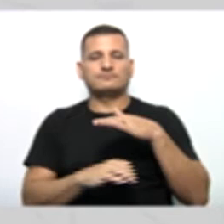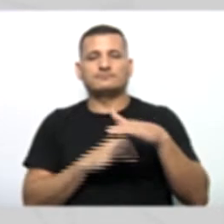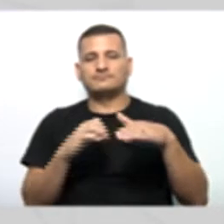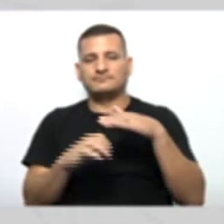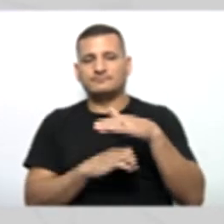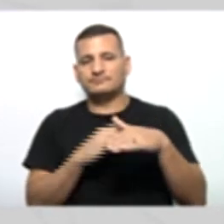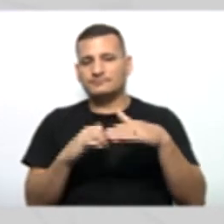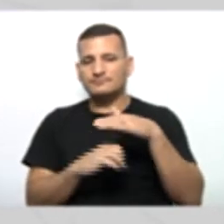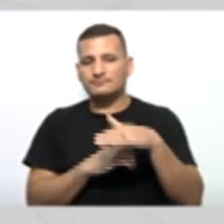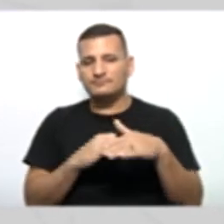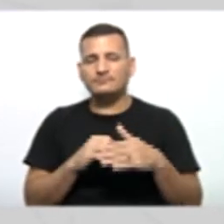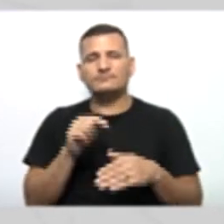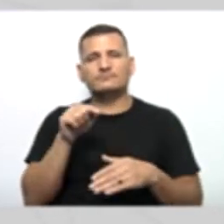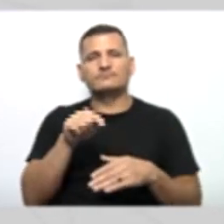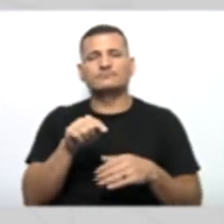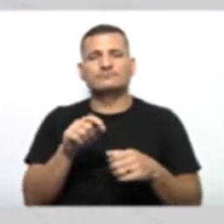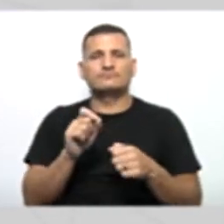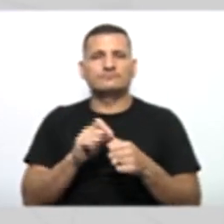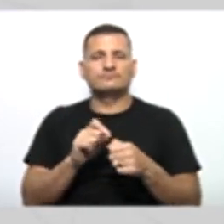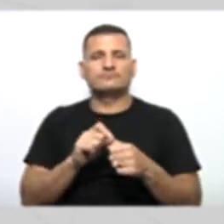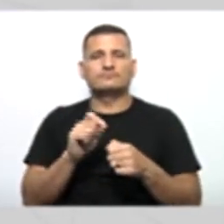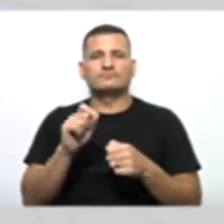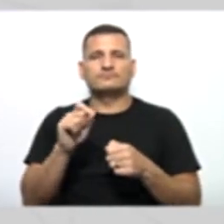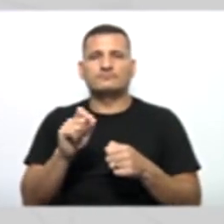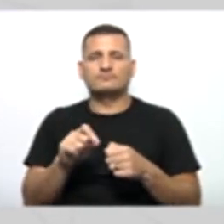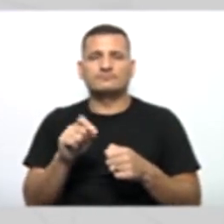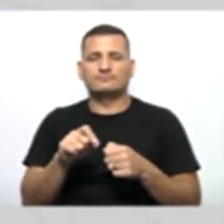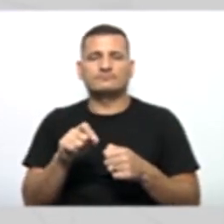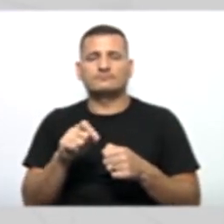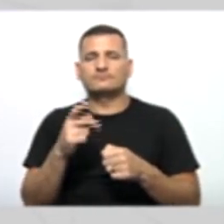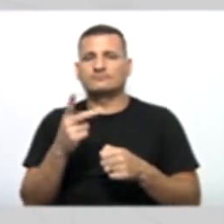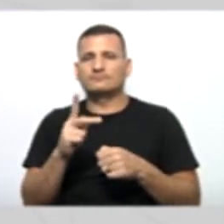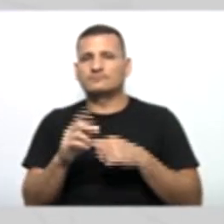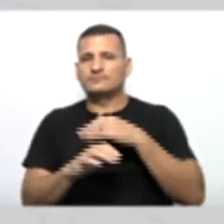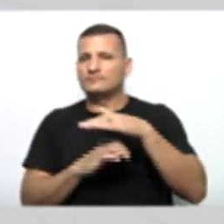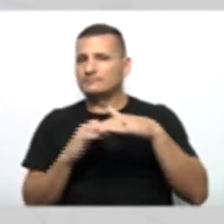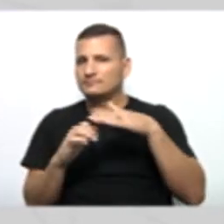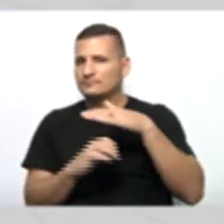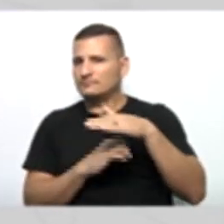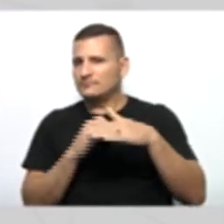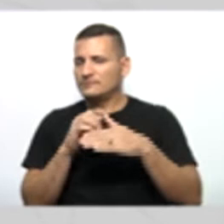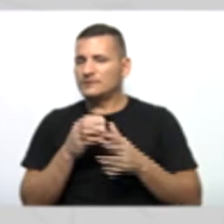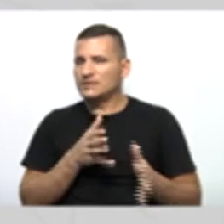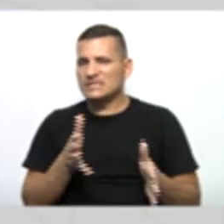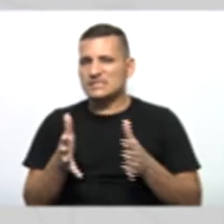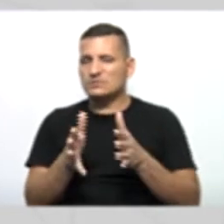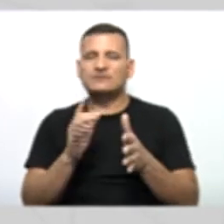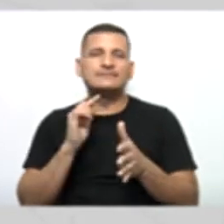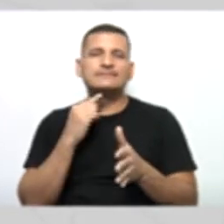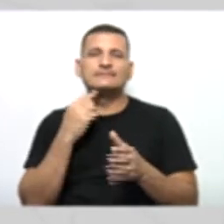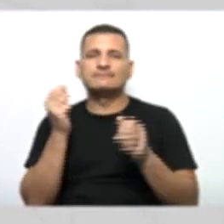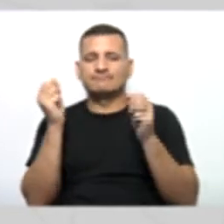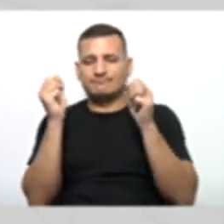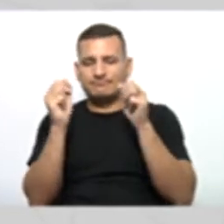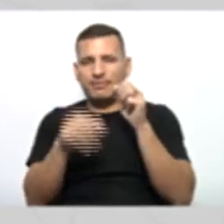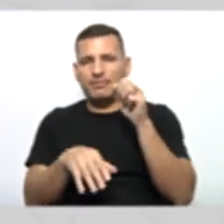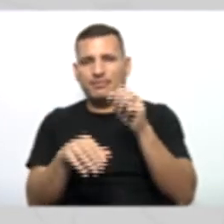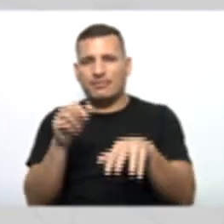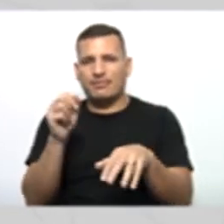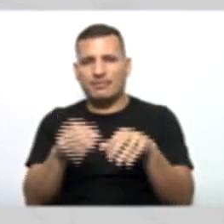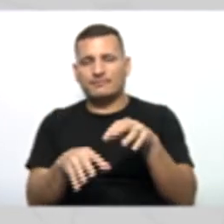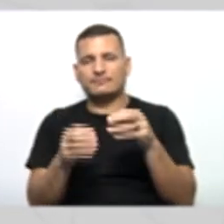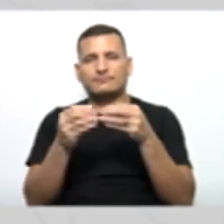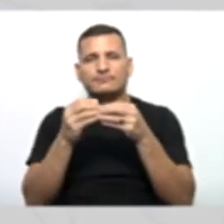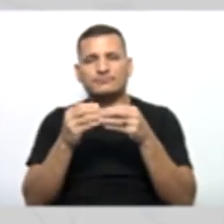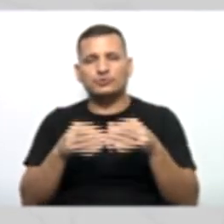suas operações despejando os resíduos de sua empresa em um riacho da região, prejudicando toda